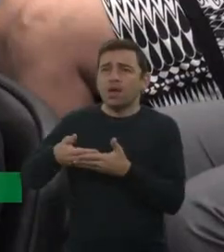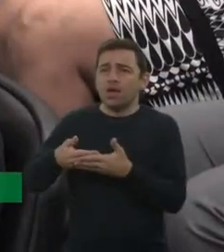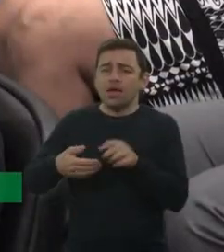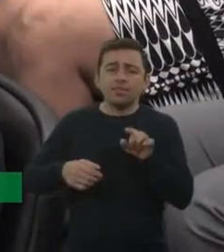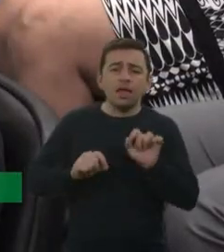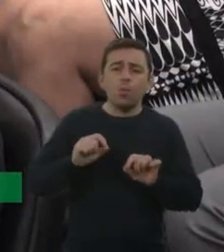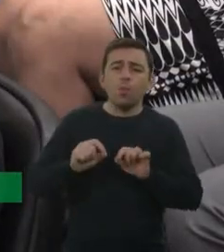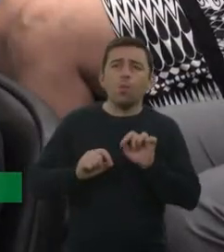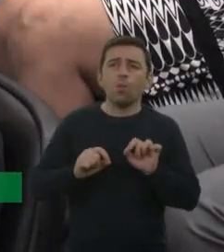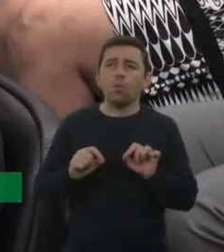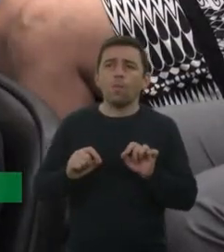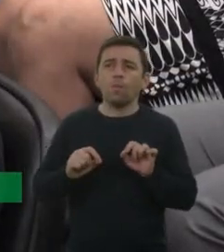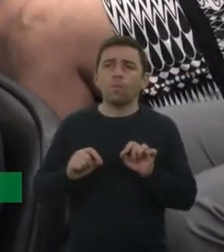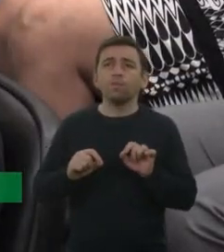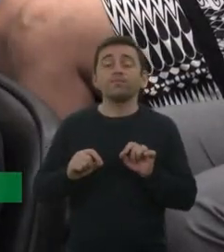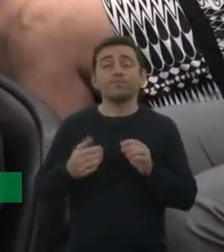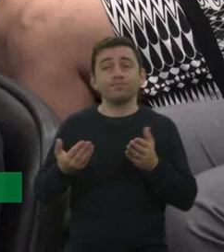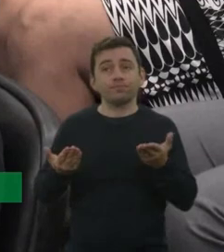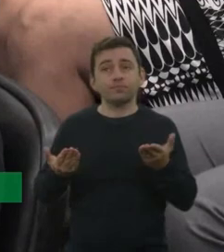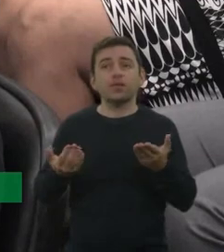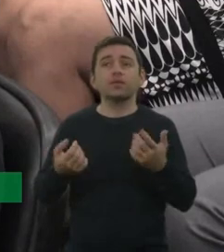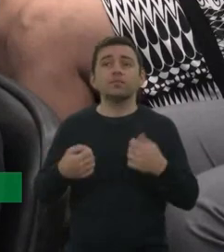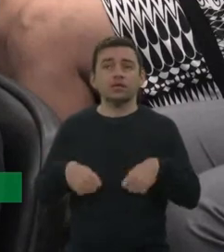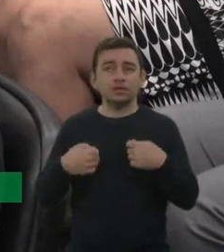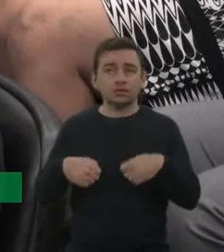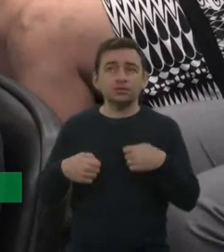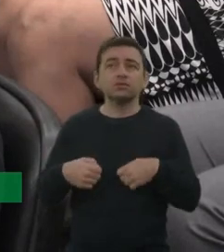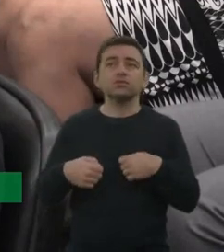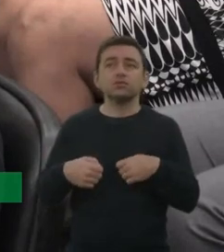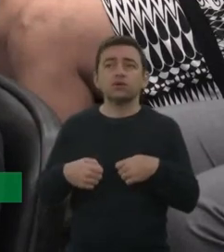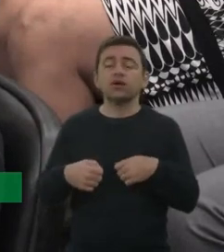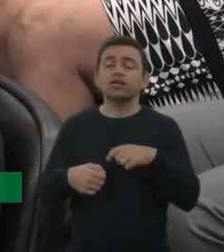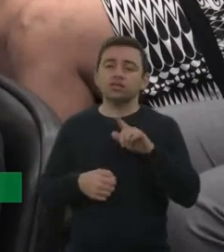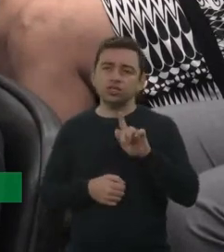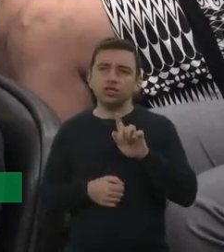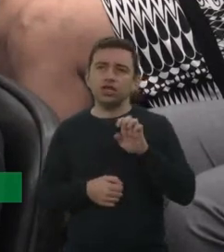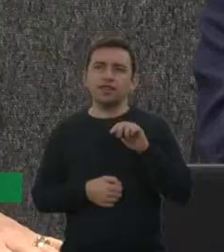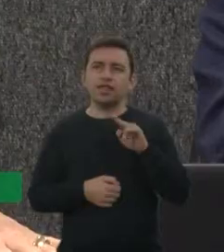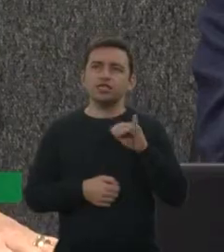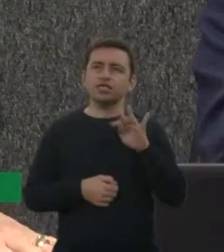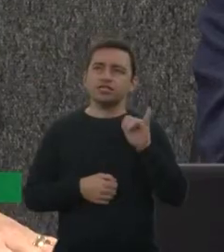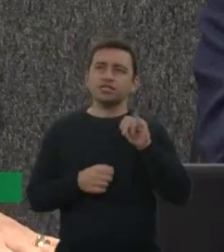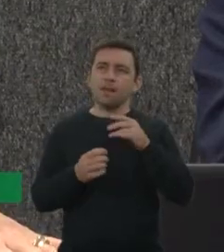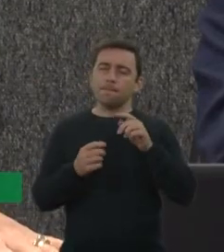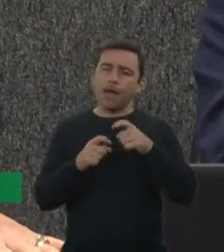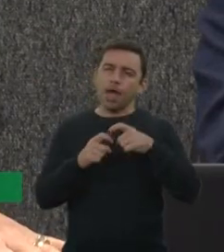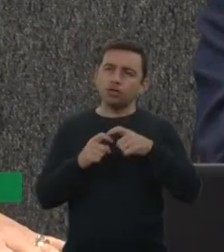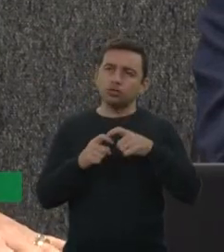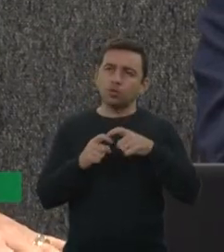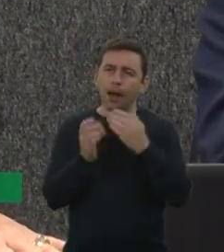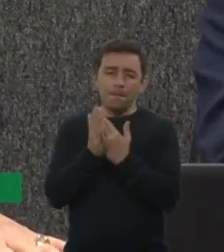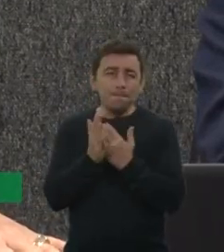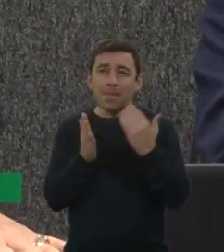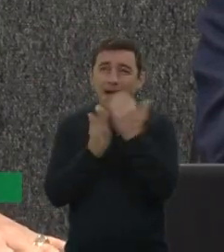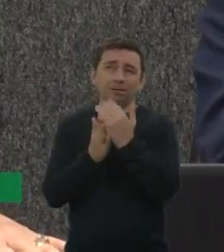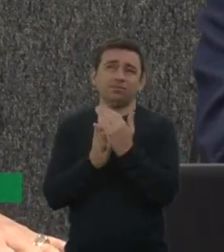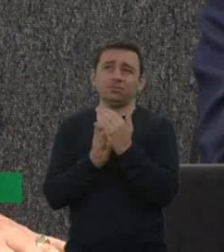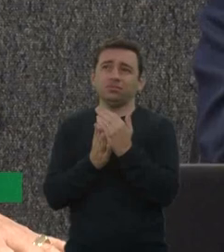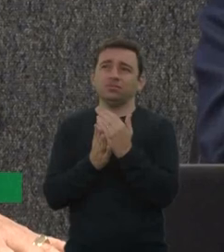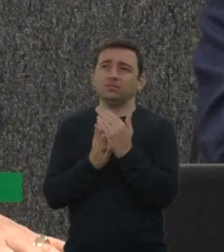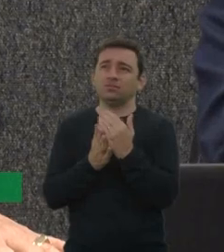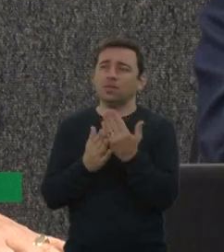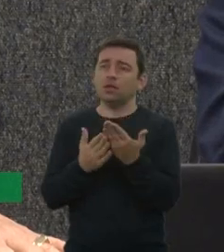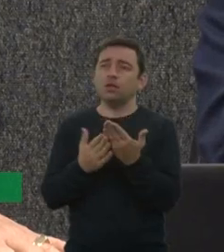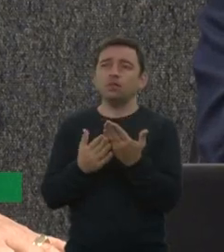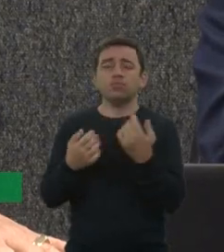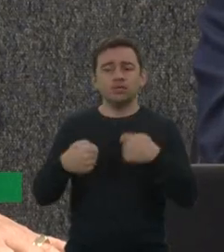aí vem o acesso à média complexidade e o acesso a geneticista, que precisamos de mais geneticista, que nos ajude a